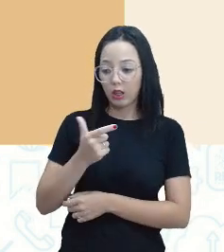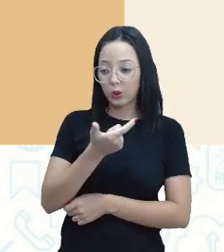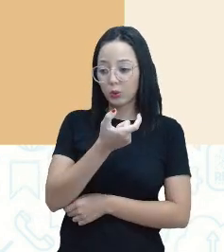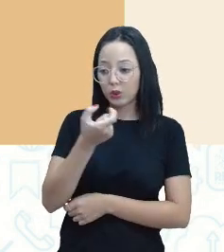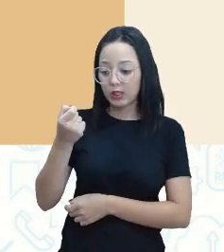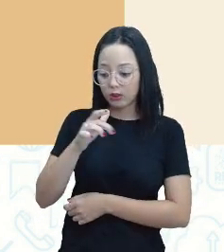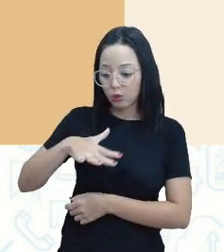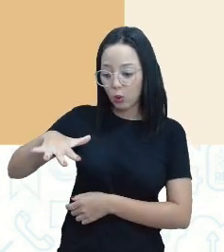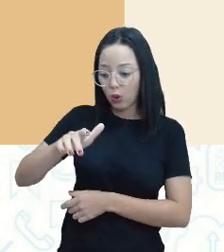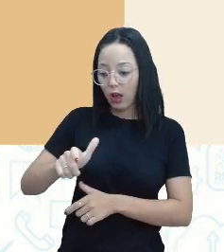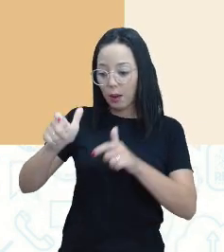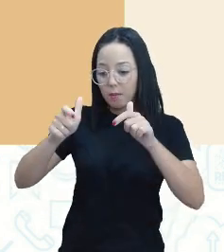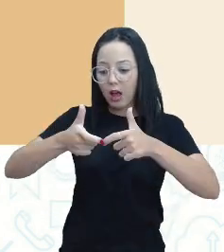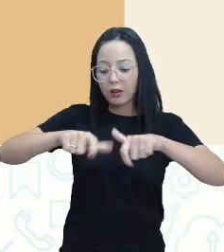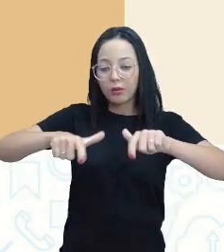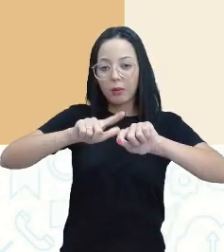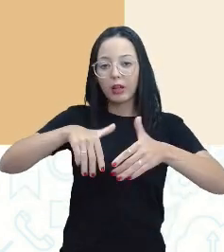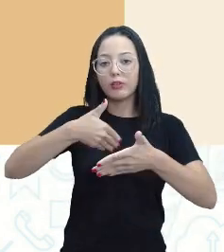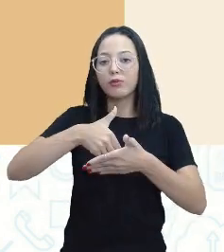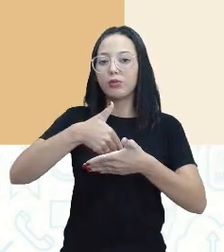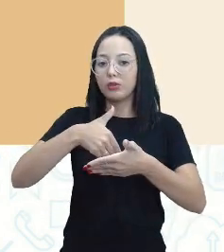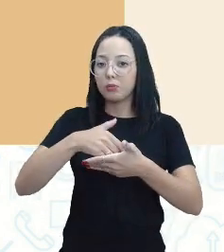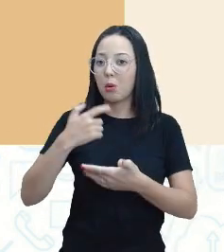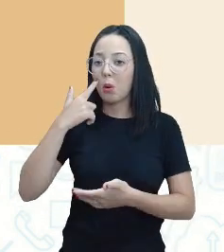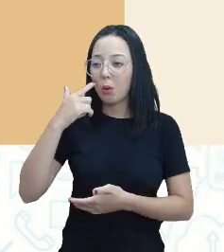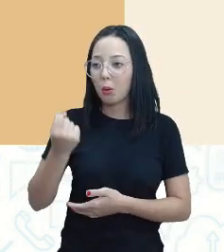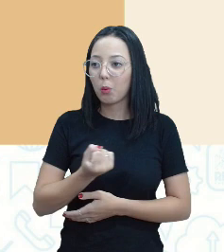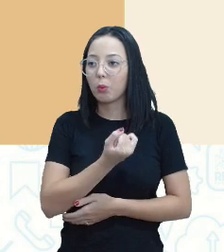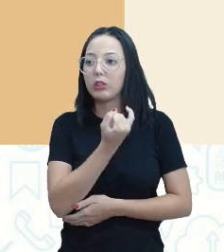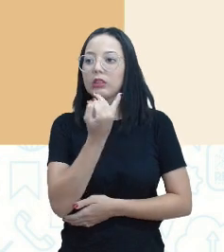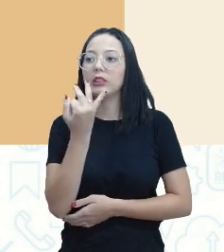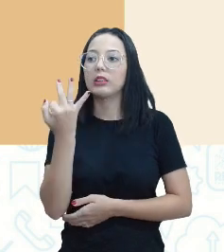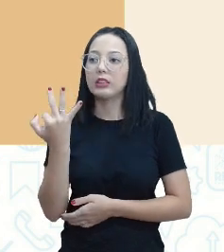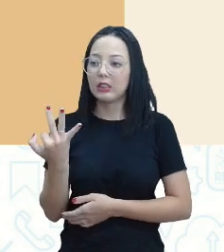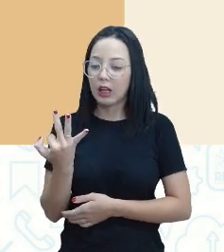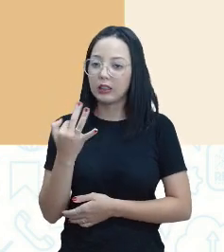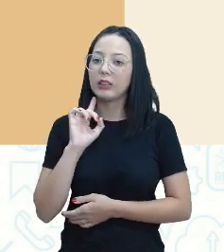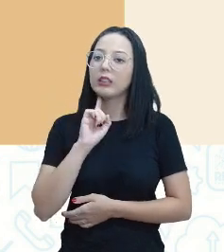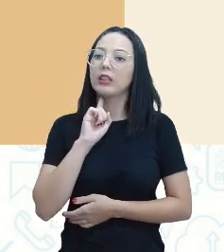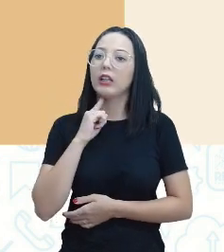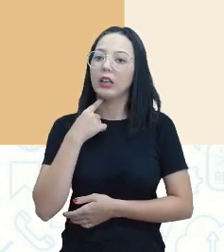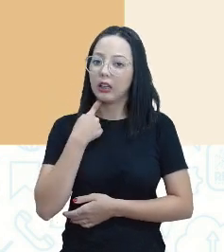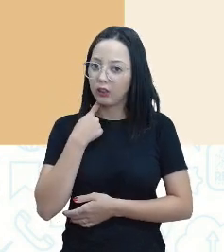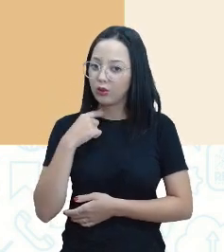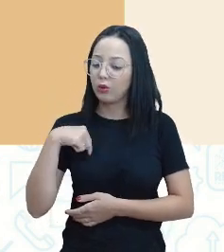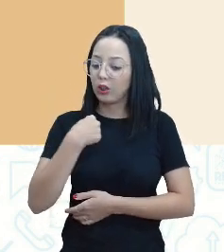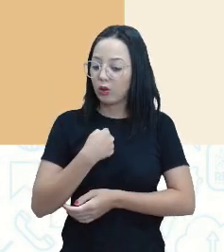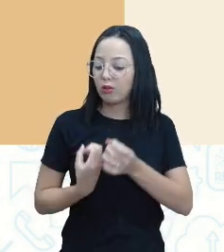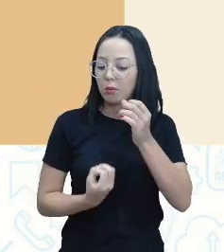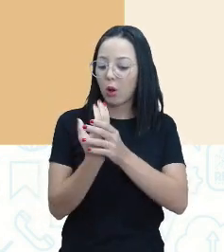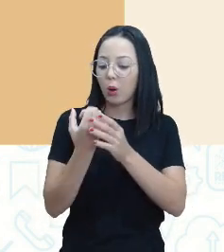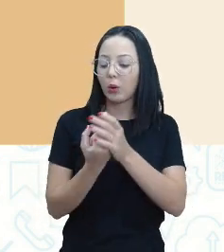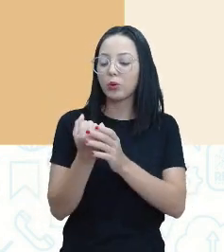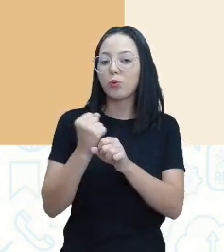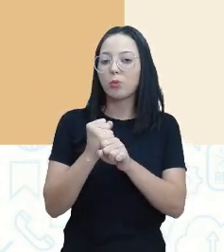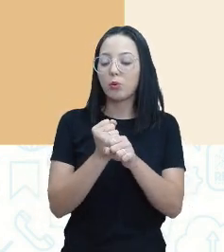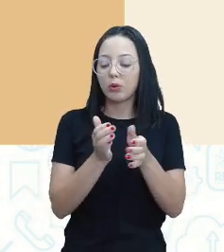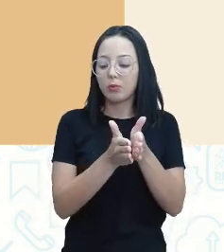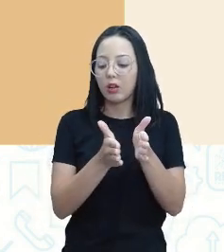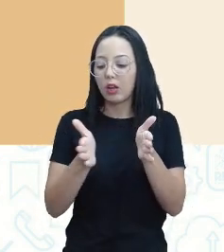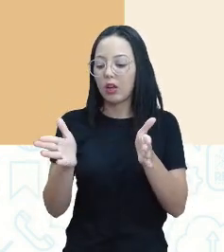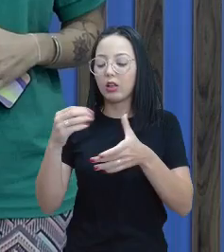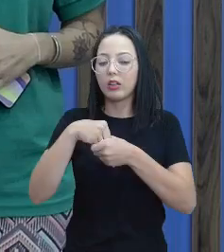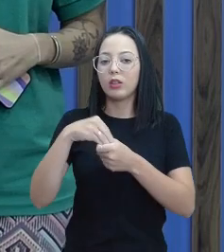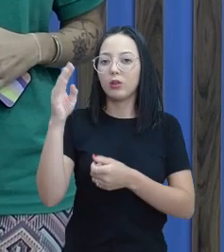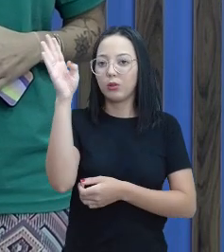estádios de futebol. Olha só, gente, a quantidade de lixo que a gente produz por ano no nosso